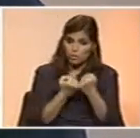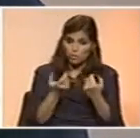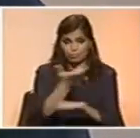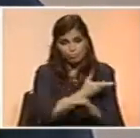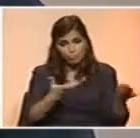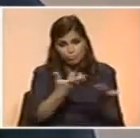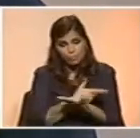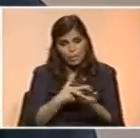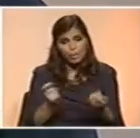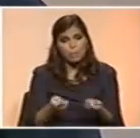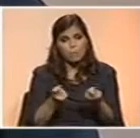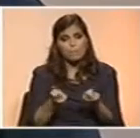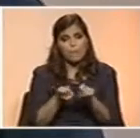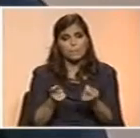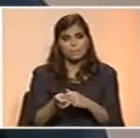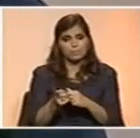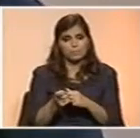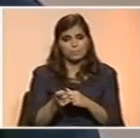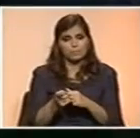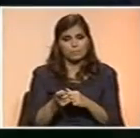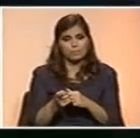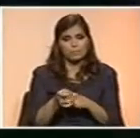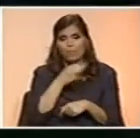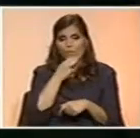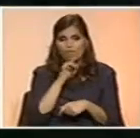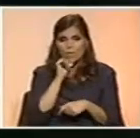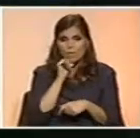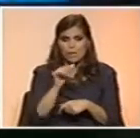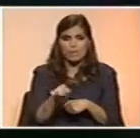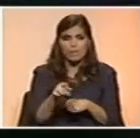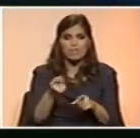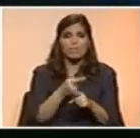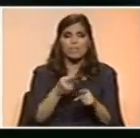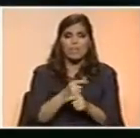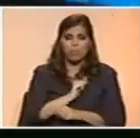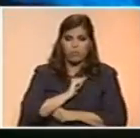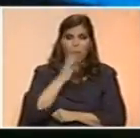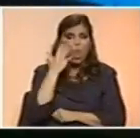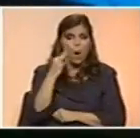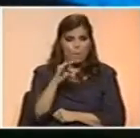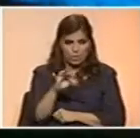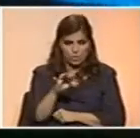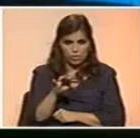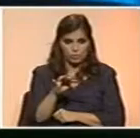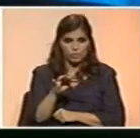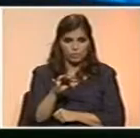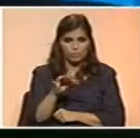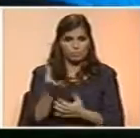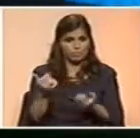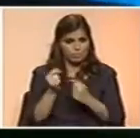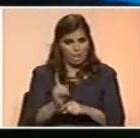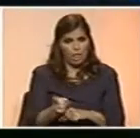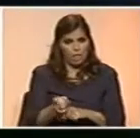para promover... Ah, e o Social Erasmus não, não social é... Ainda não falou, não. Não, isso são as nossas atividades normais. Ah, pronto, essas atividades da